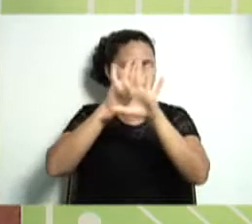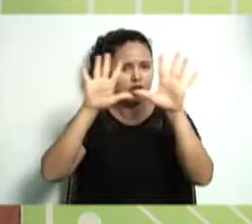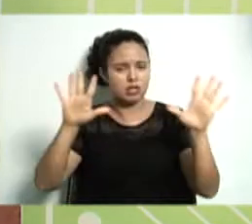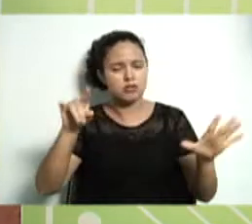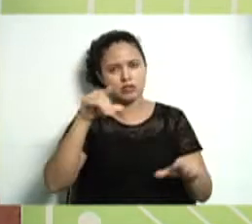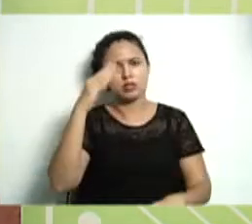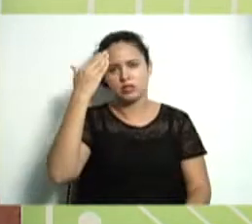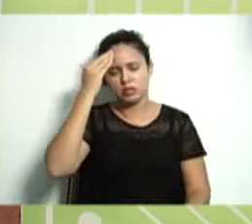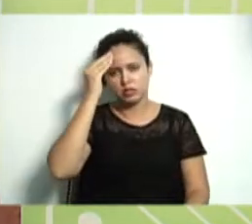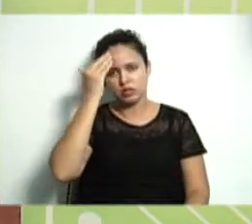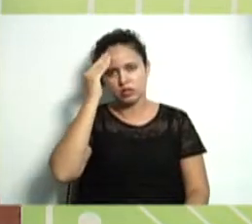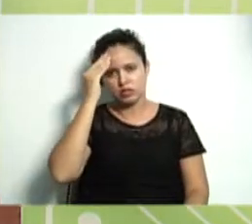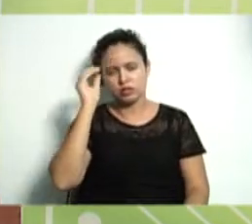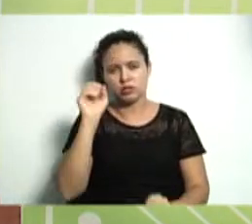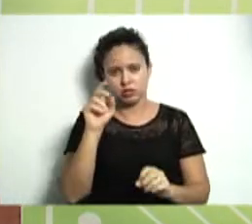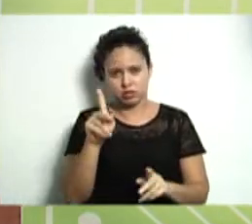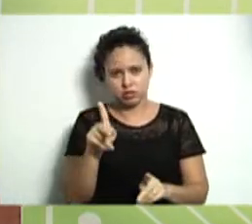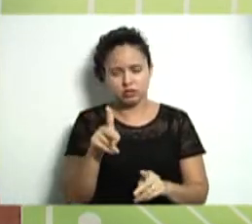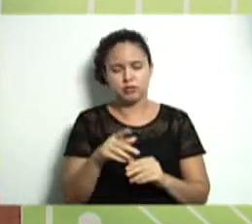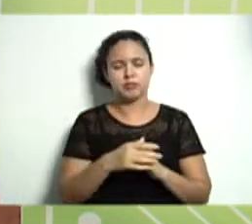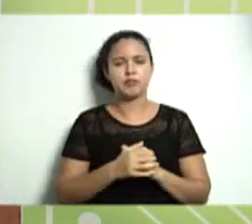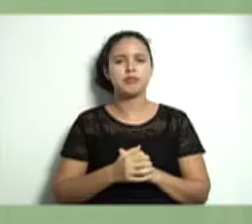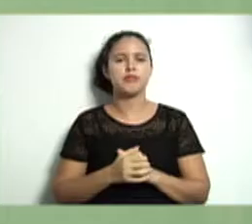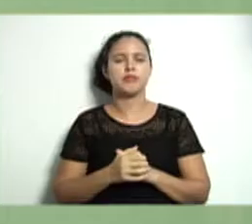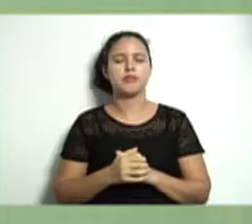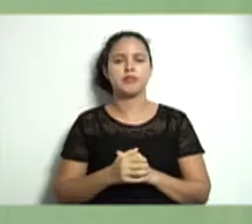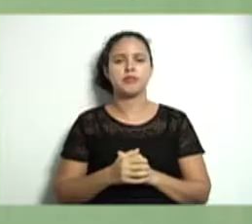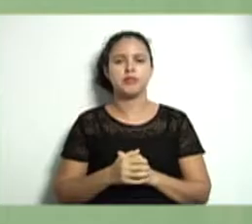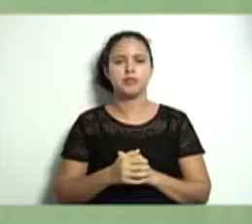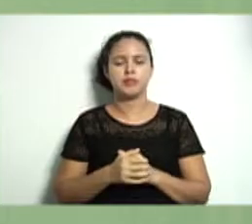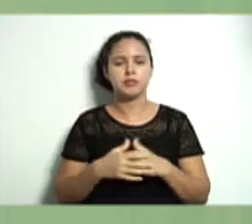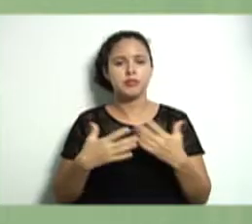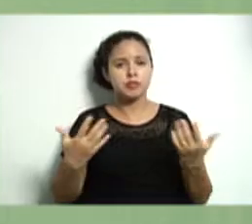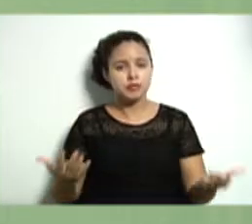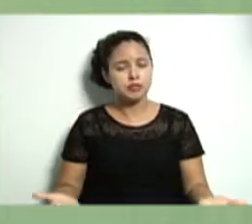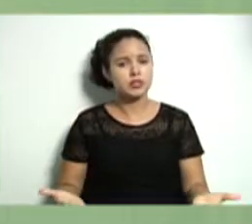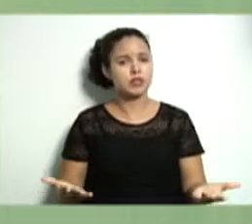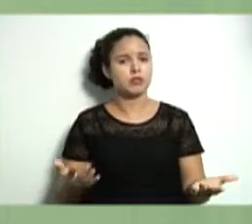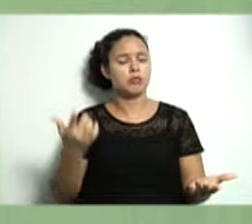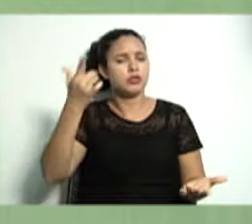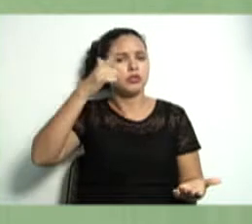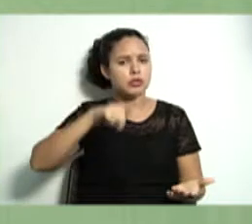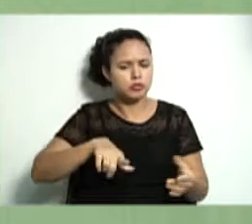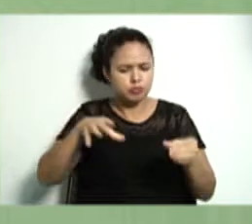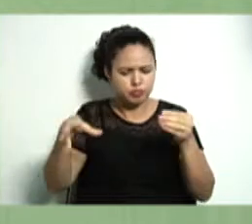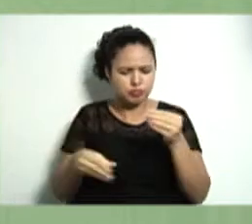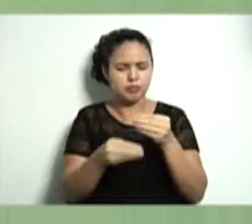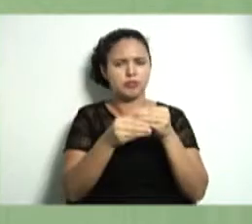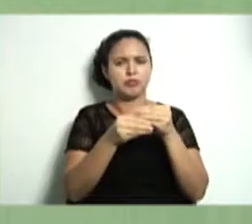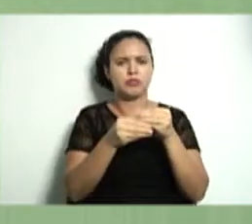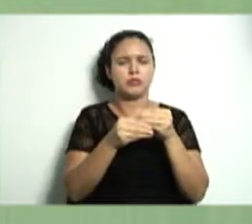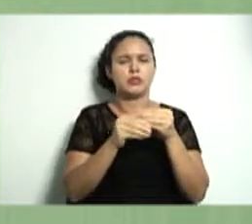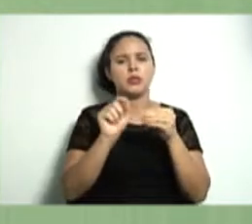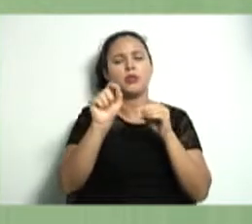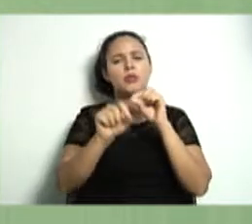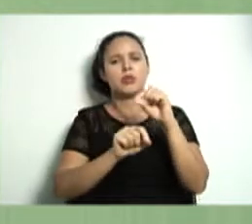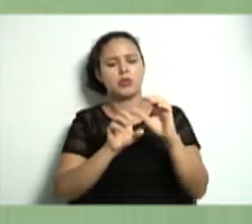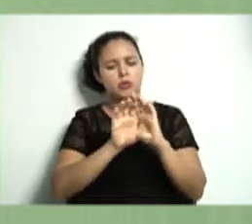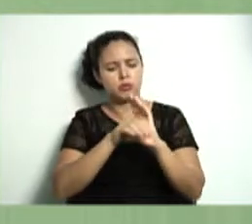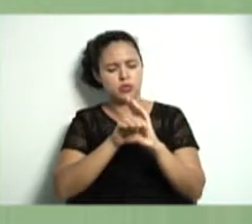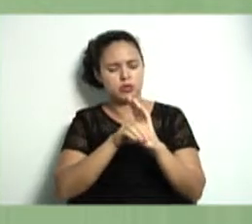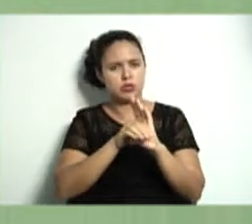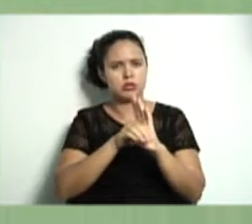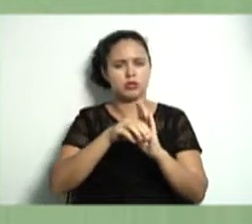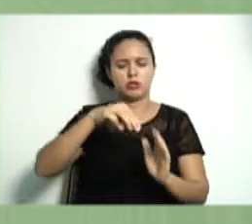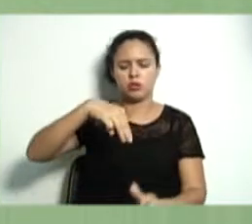de vocês. Vamos voltar aqui e reforçar o que é o conceito de